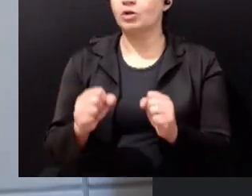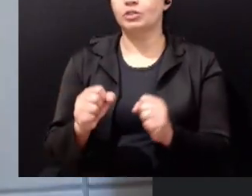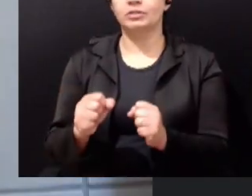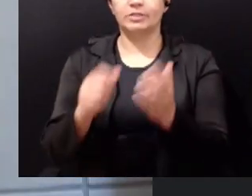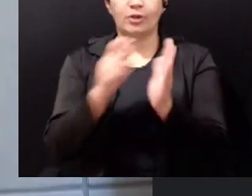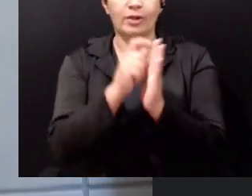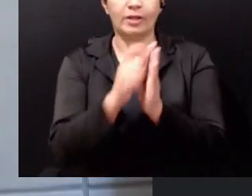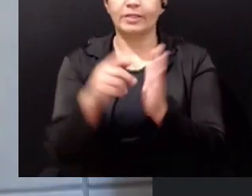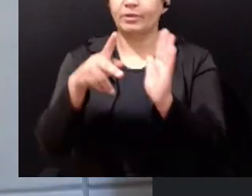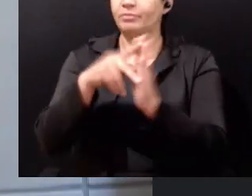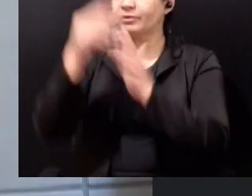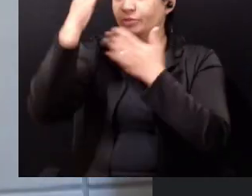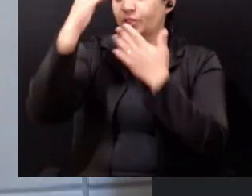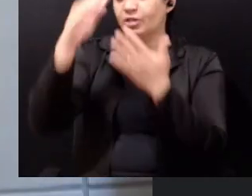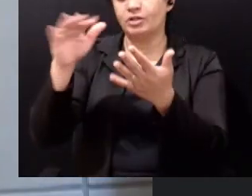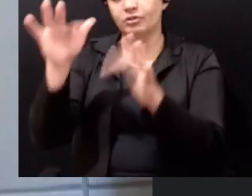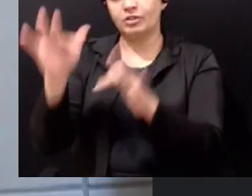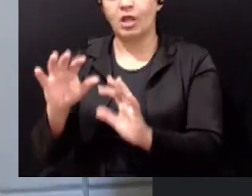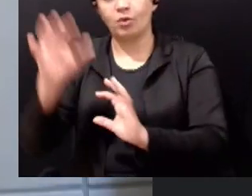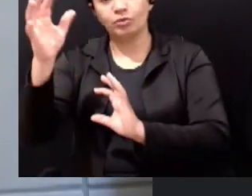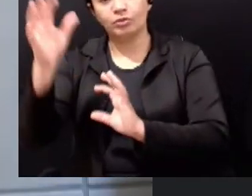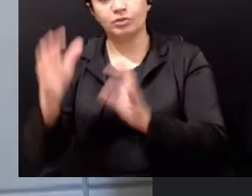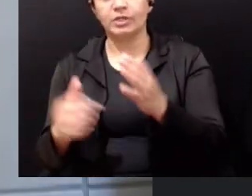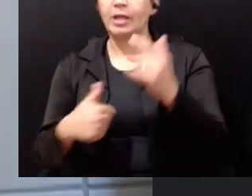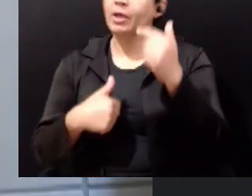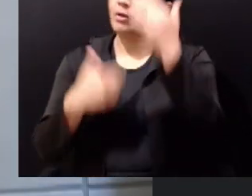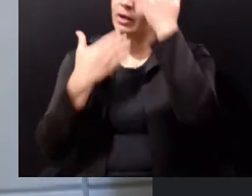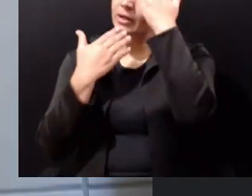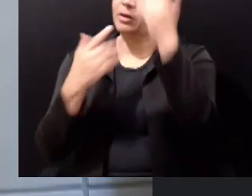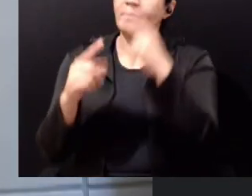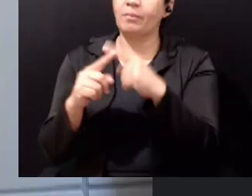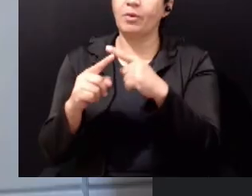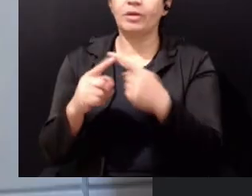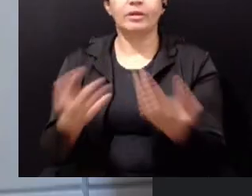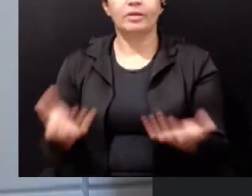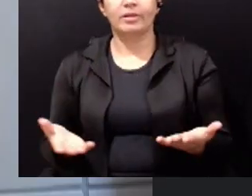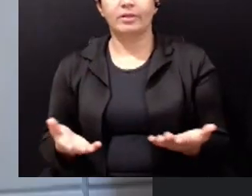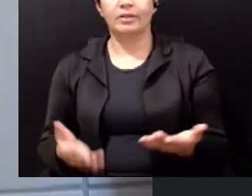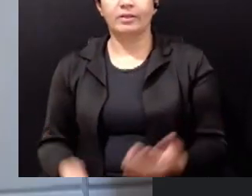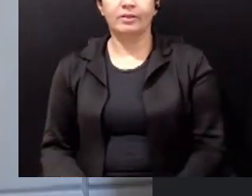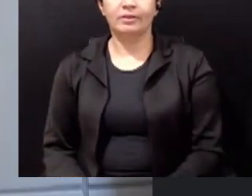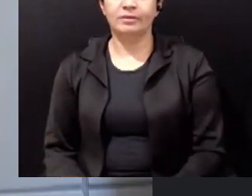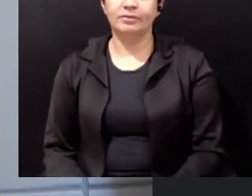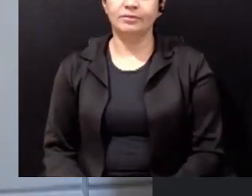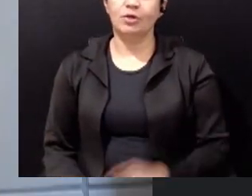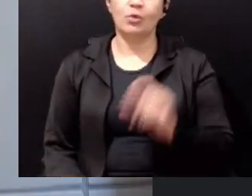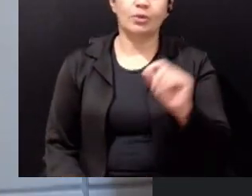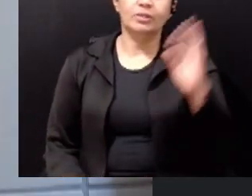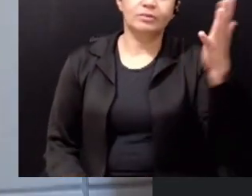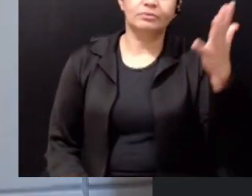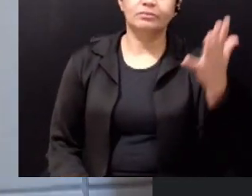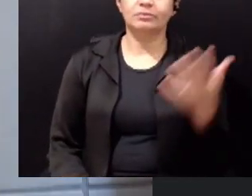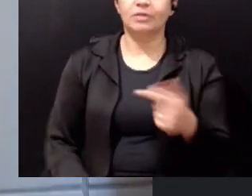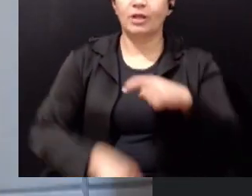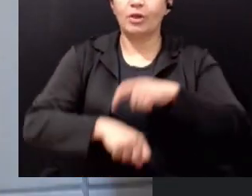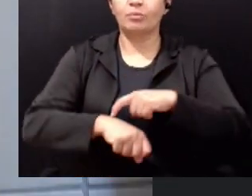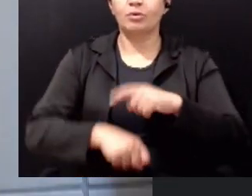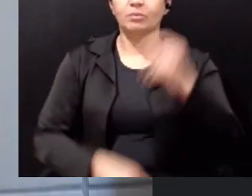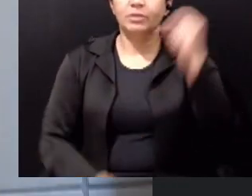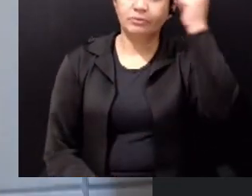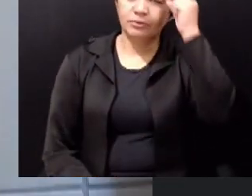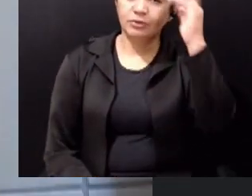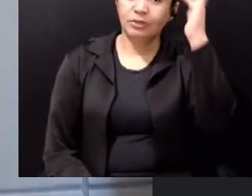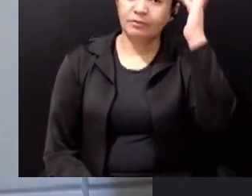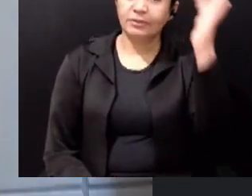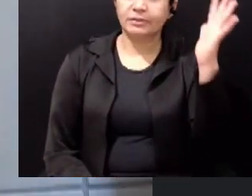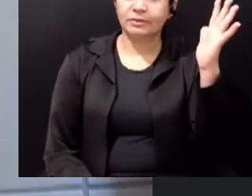do dia o que aconteceu, eu sou grata pelo que eu sou grata naquele dia, que foi, sabe? É um momento de reflexão. Eu acho que,